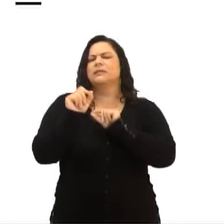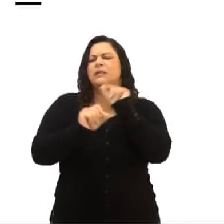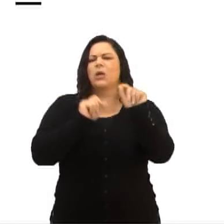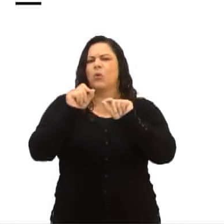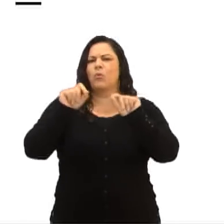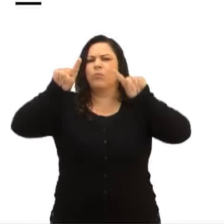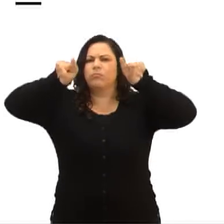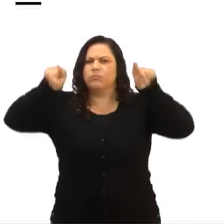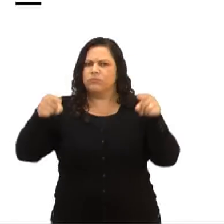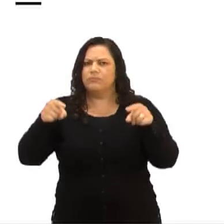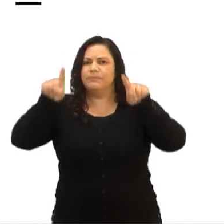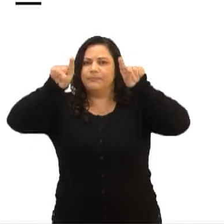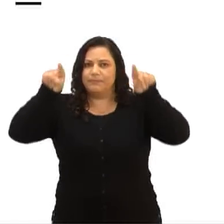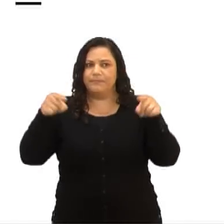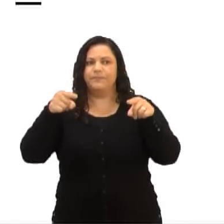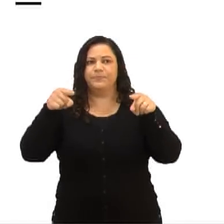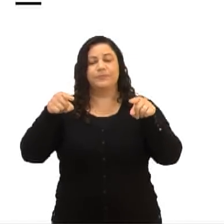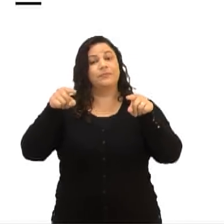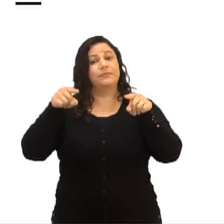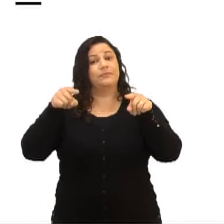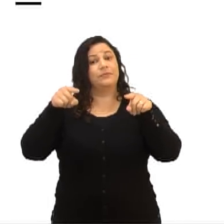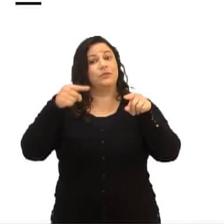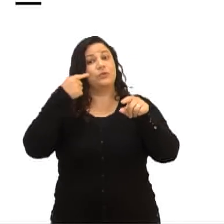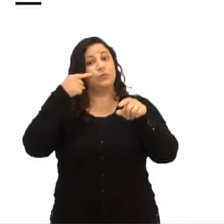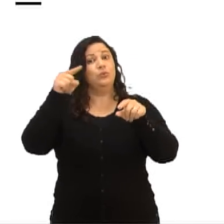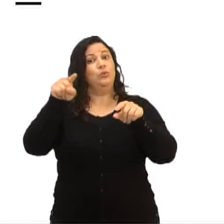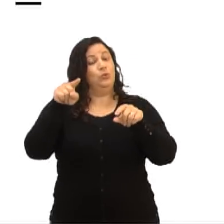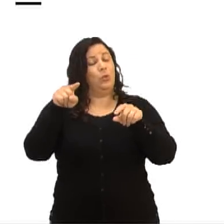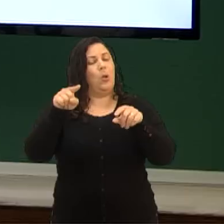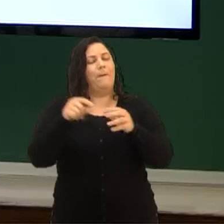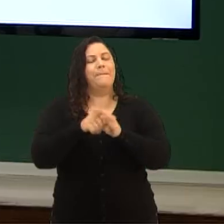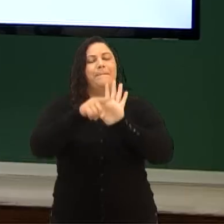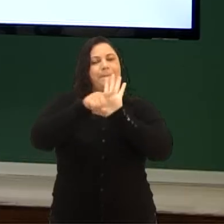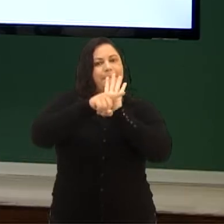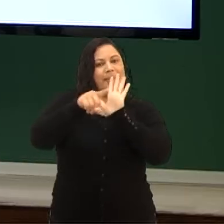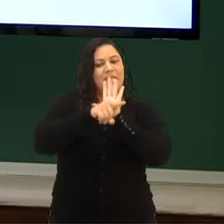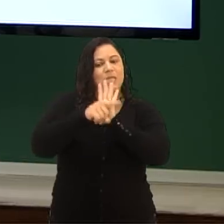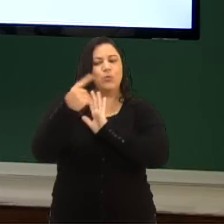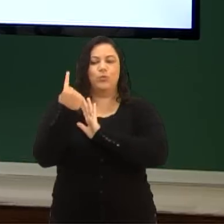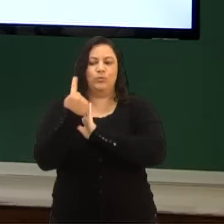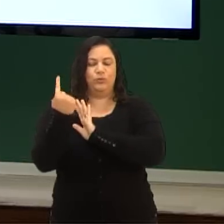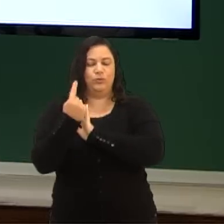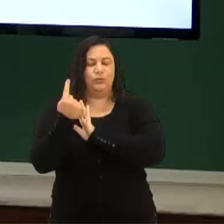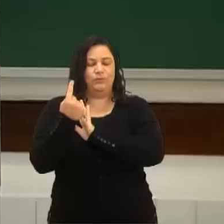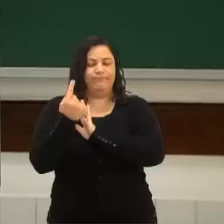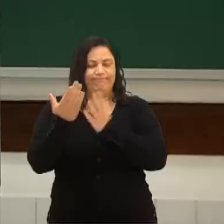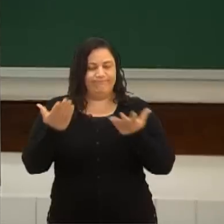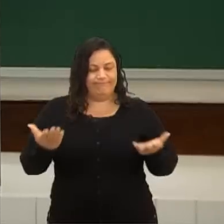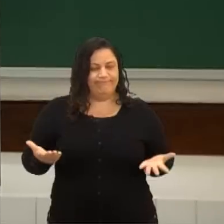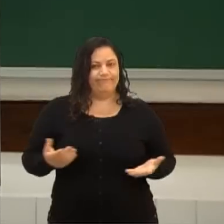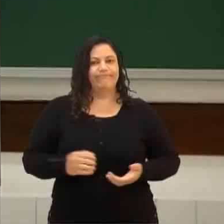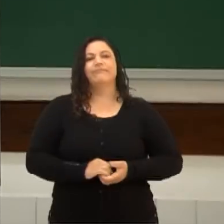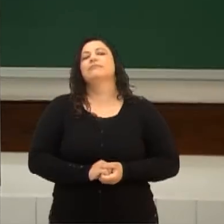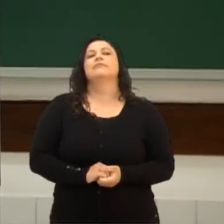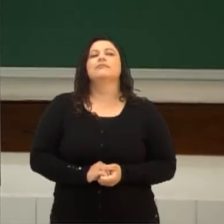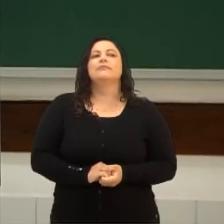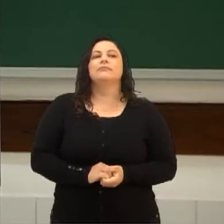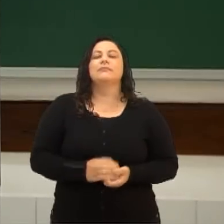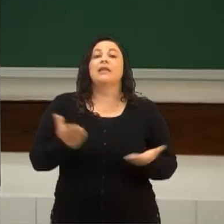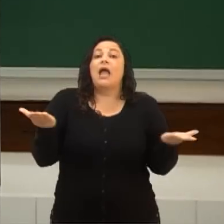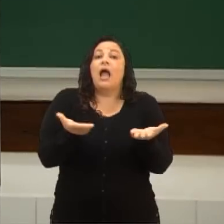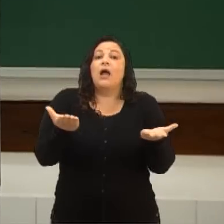uma regra que você tem que tomar cuidado, 3 vezes menos 1, menos 3. Beleza? Falta mais um, exercício